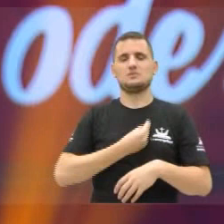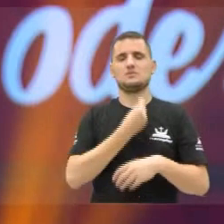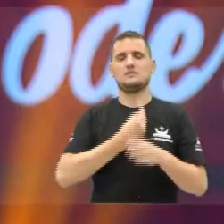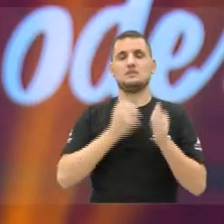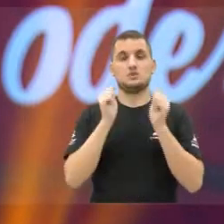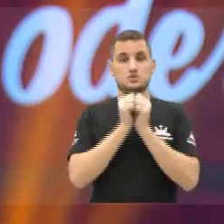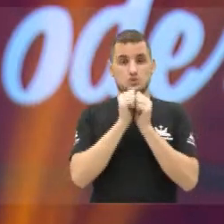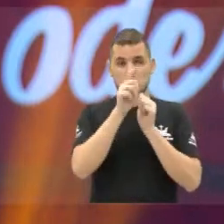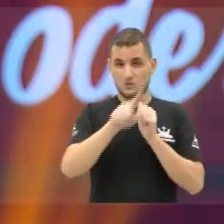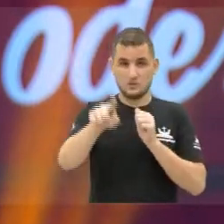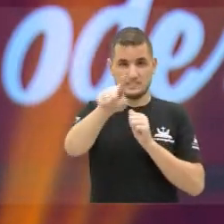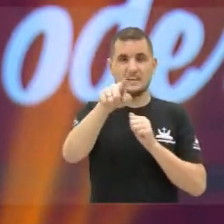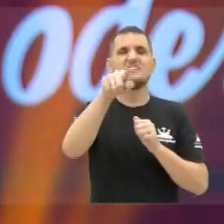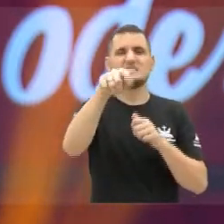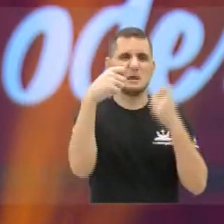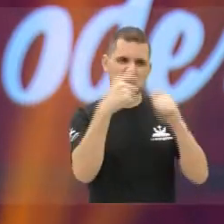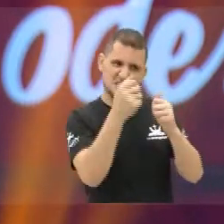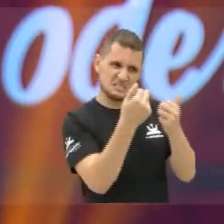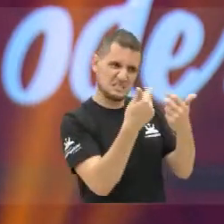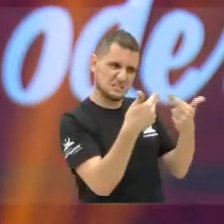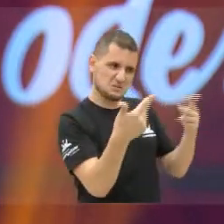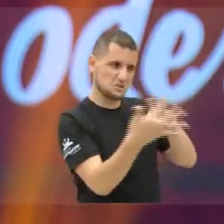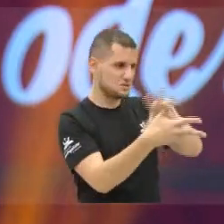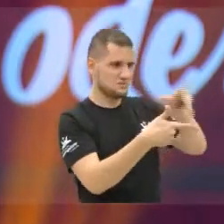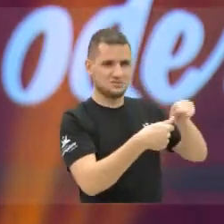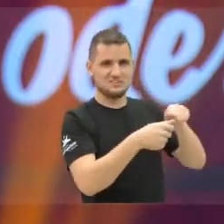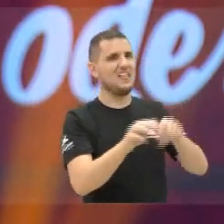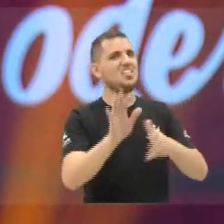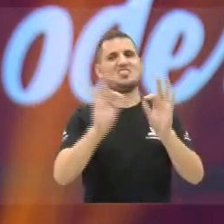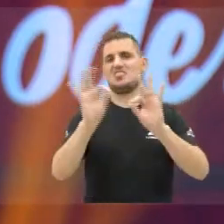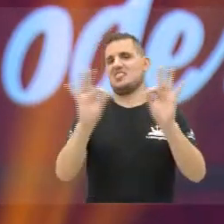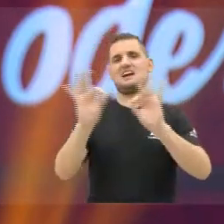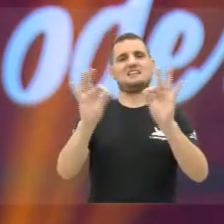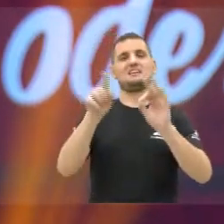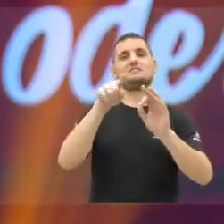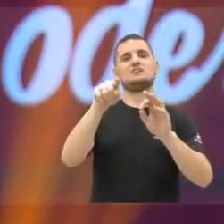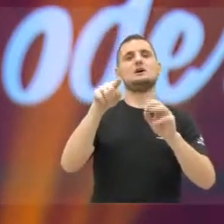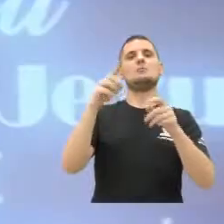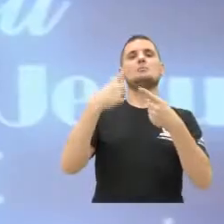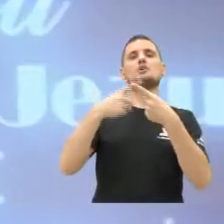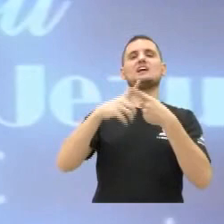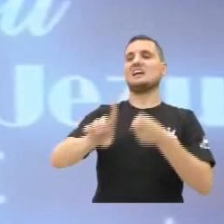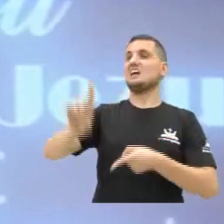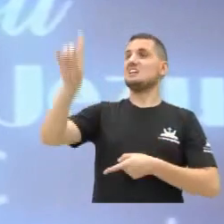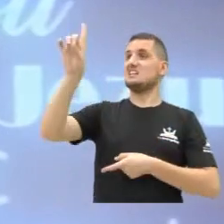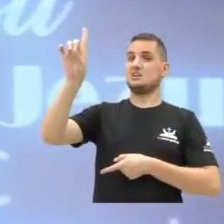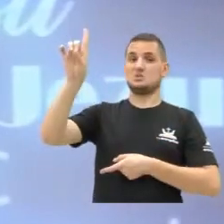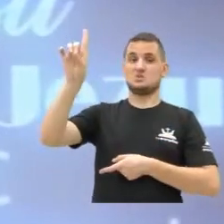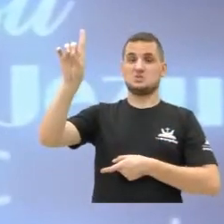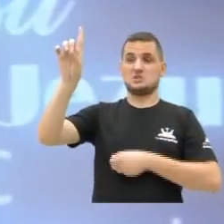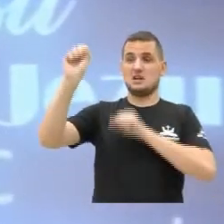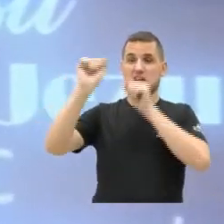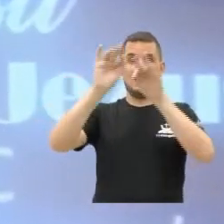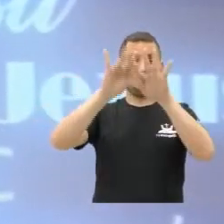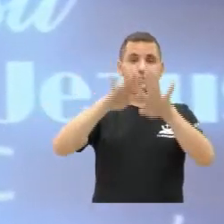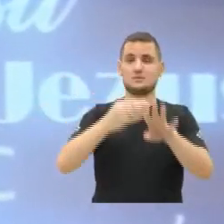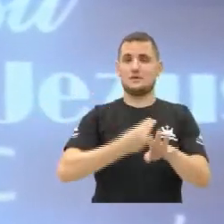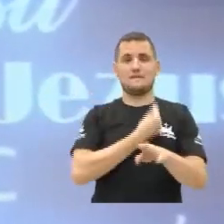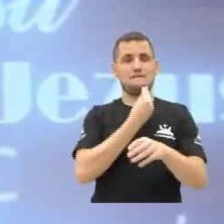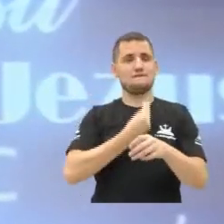mais nada. Ele vai preencher o teu coração, Ele vai preencher a tua vida.